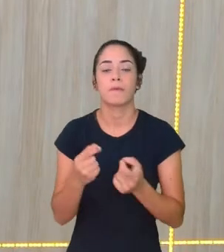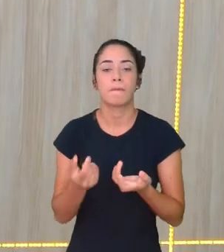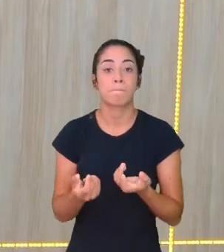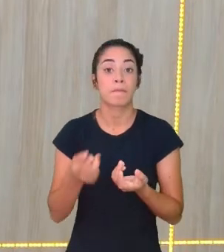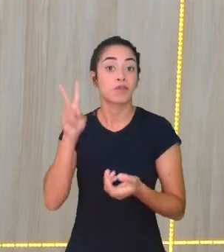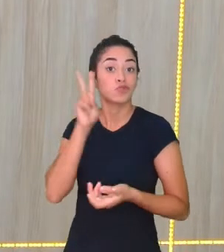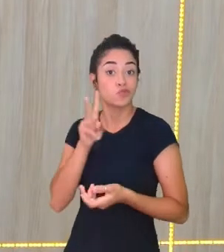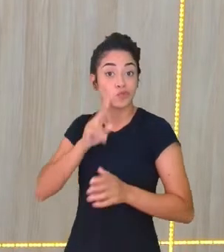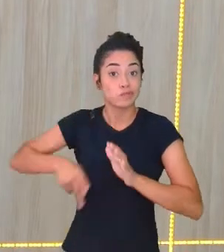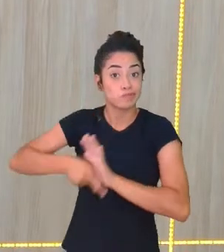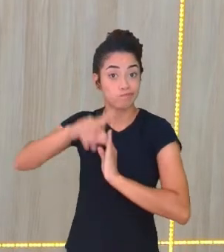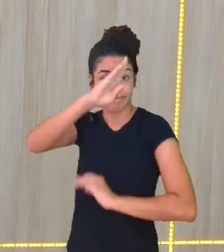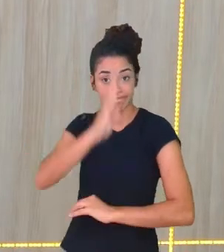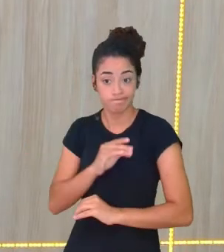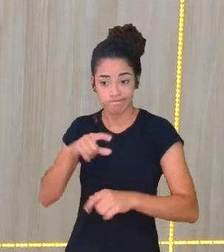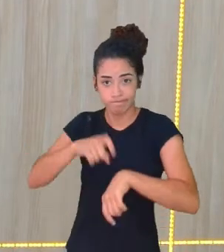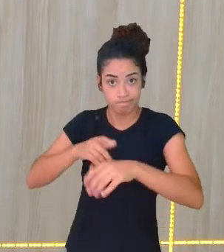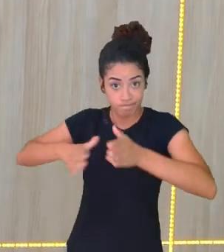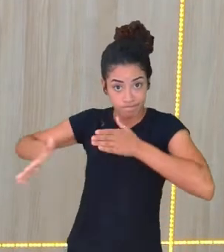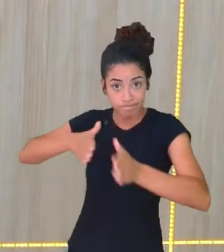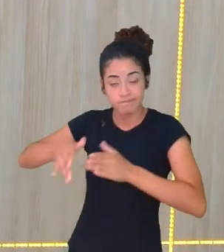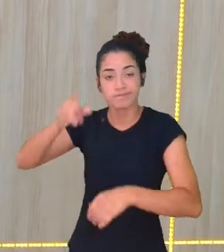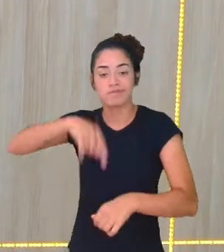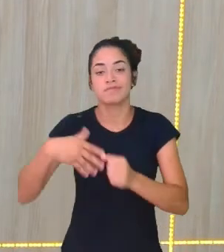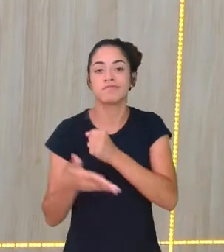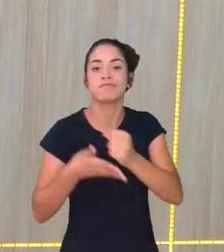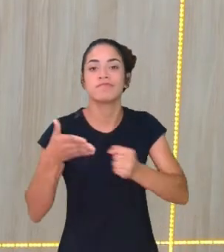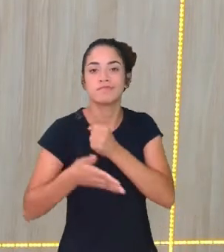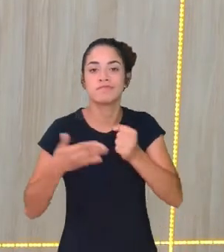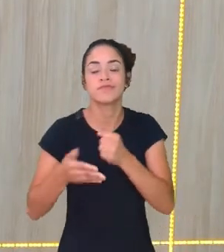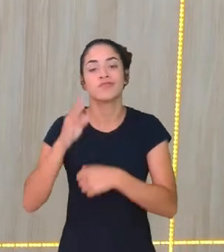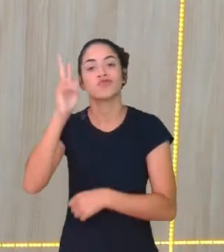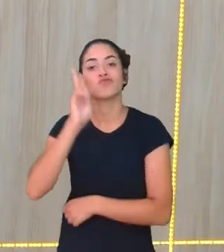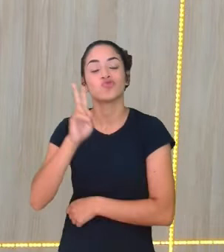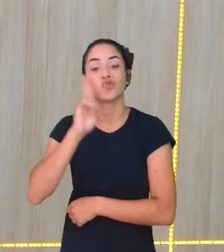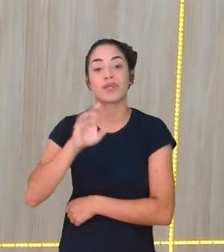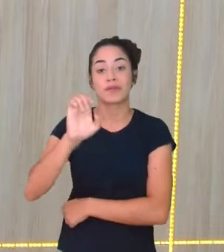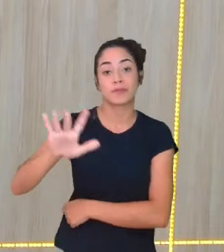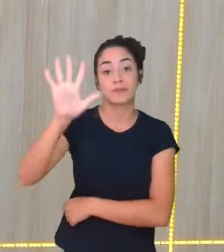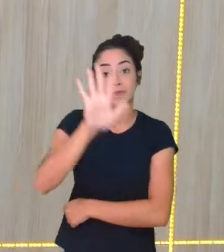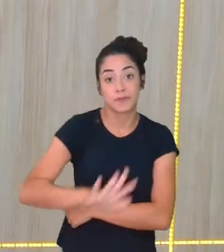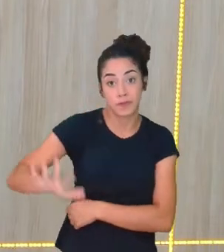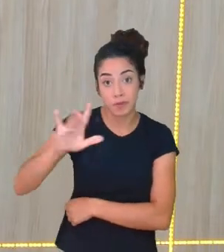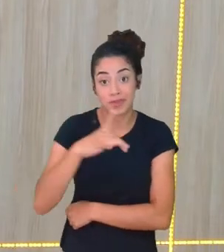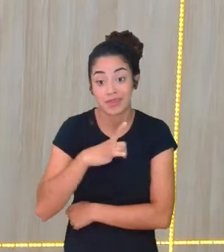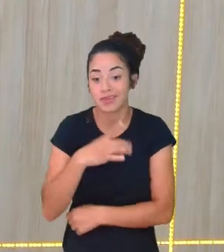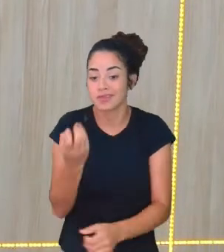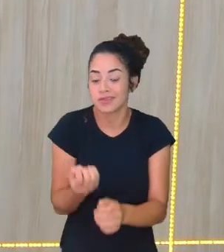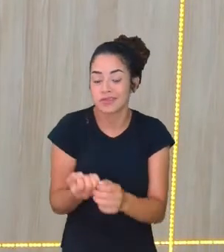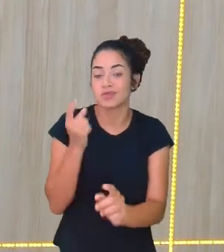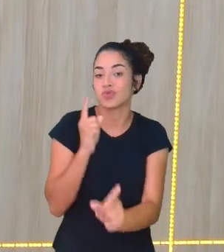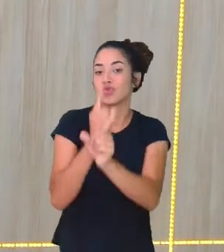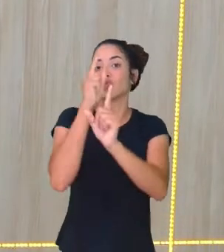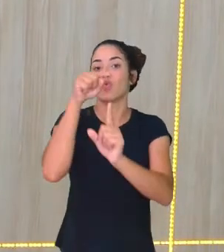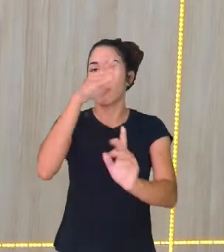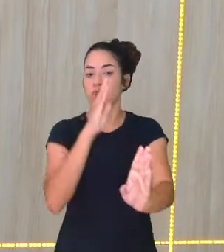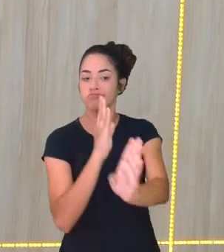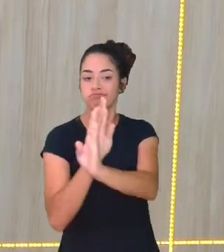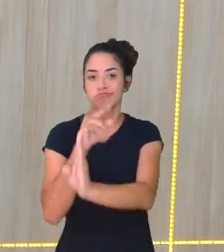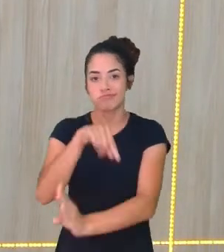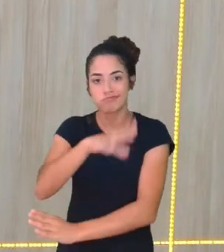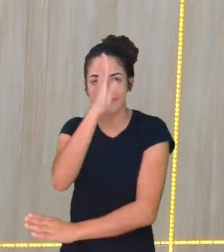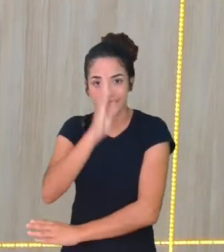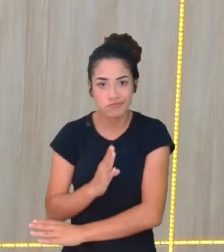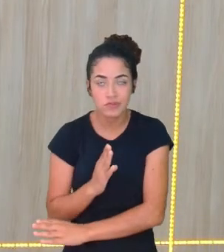de que a história do Brasil naquele período tinha como base a história da Europa então só houve descobrimento do Brasil em outras palavras